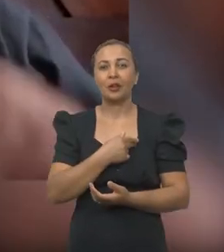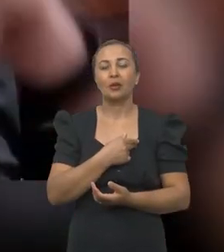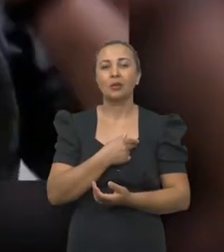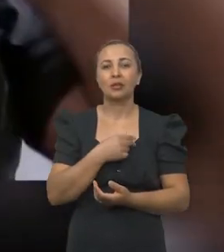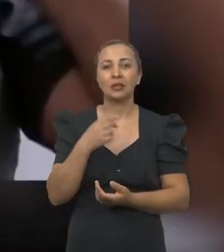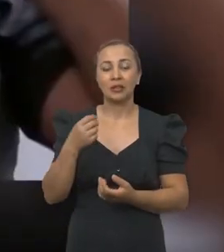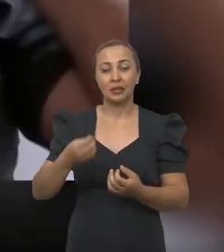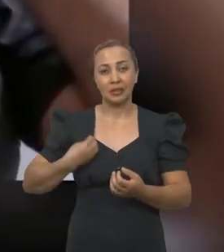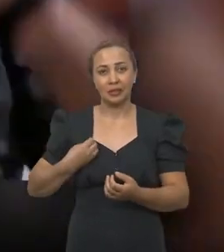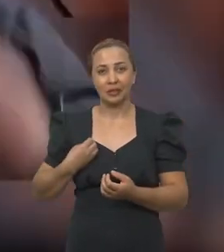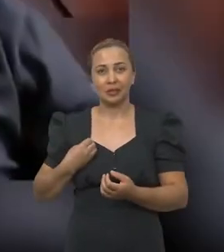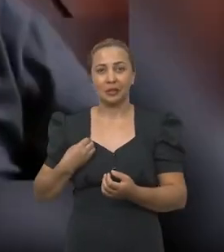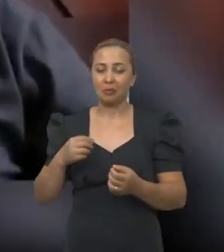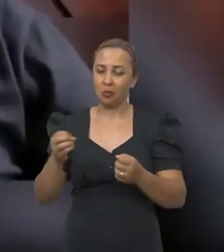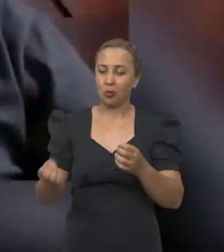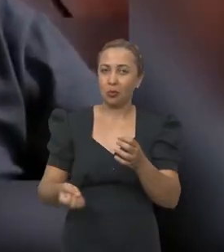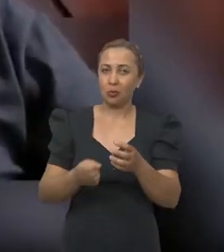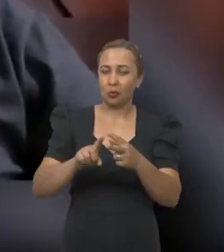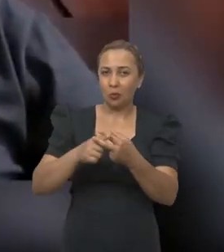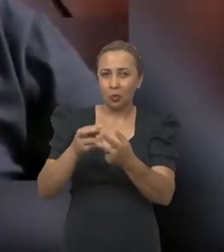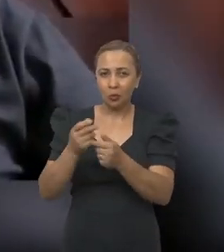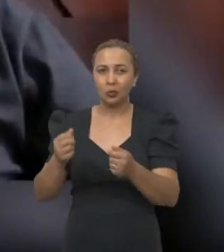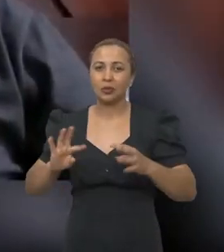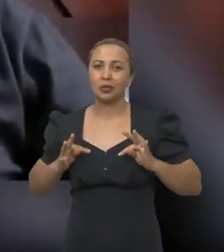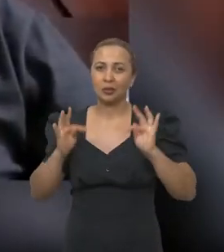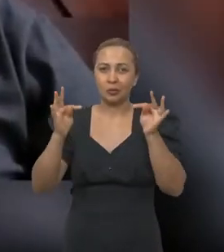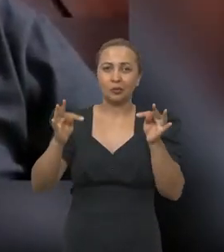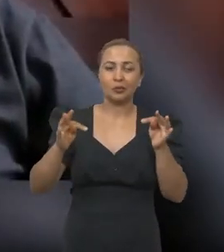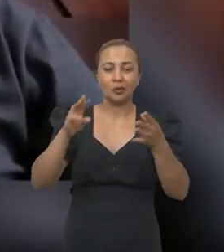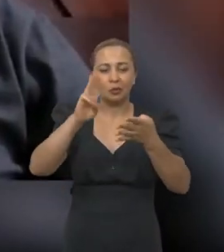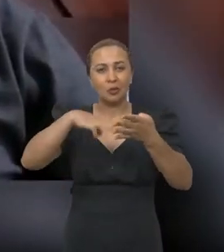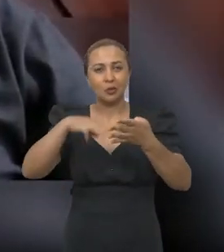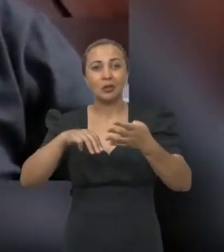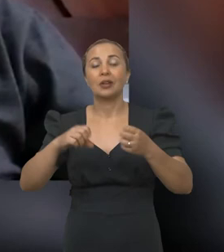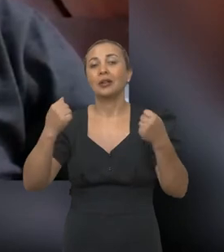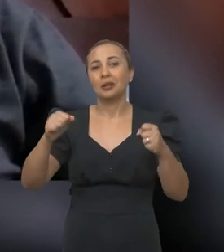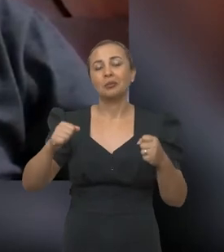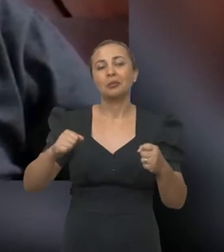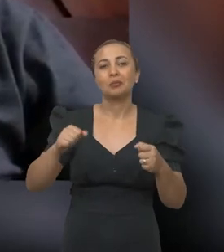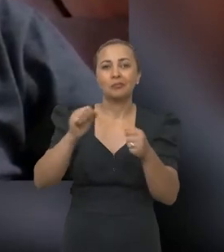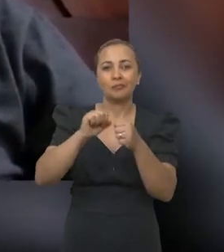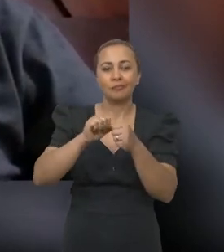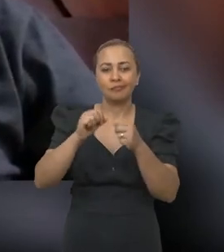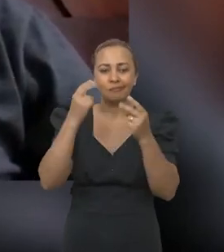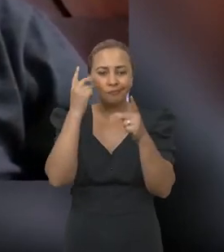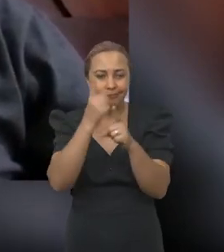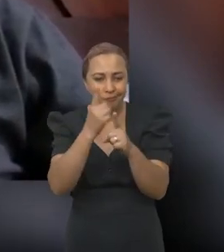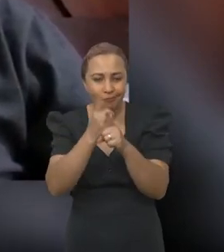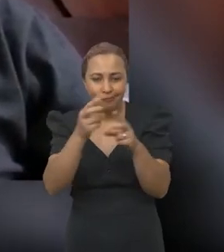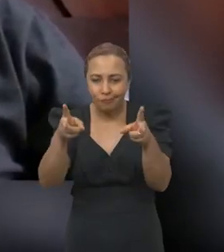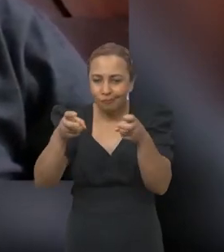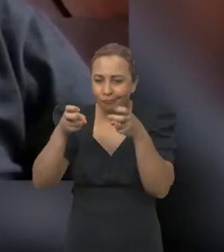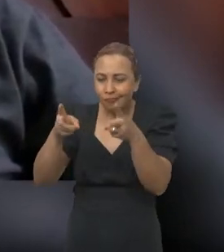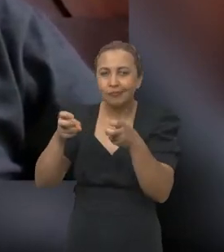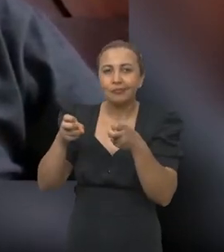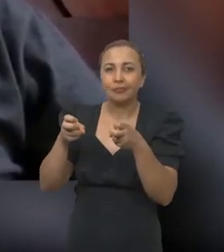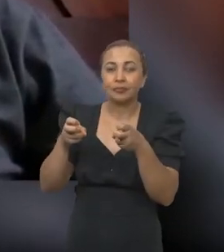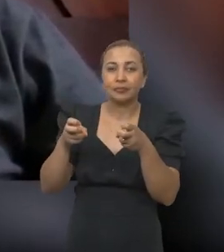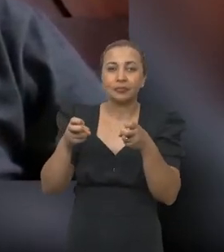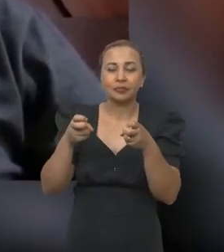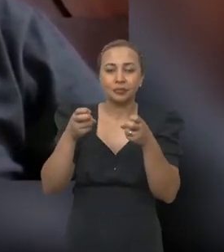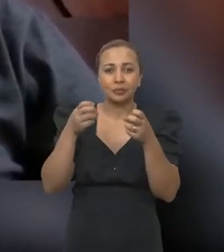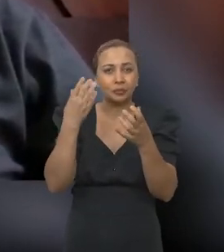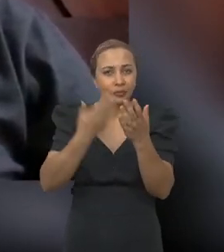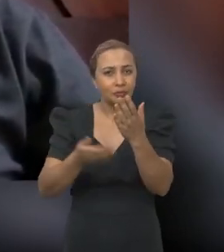im.not estamos criando tecnologia né métodos e técnicas que sejam capazes de detectar